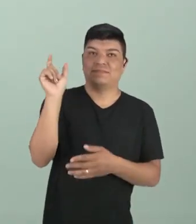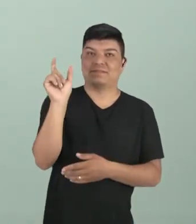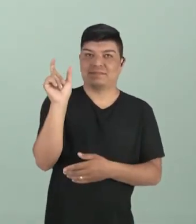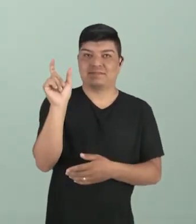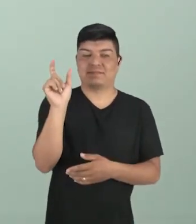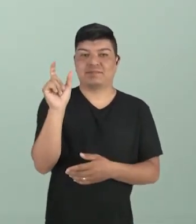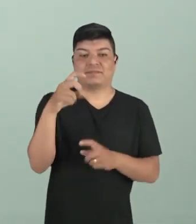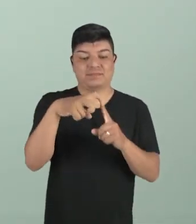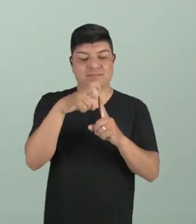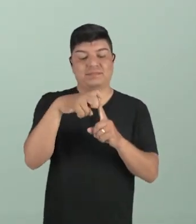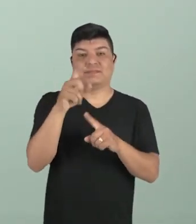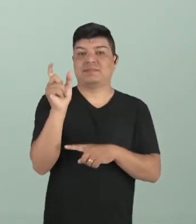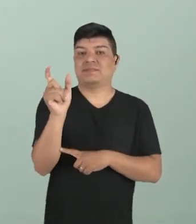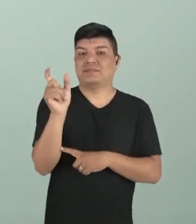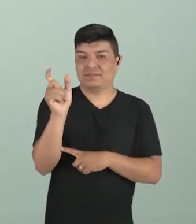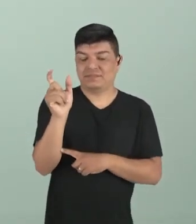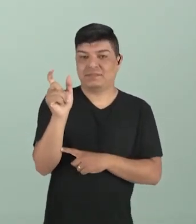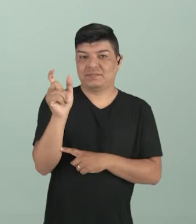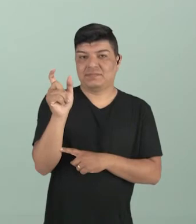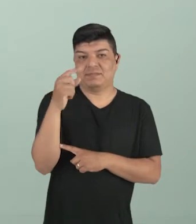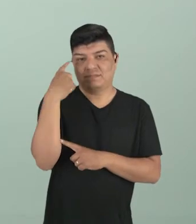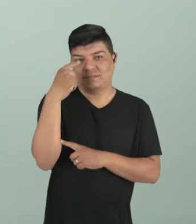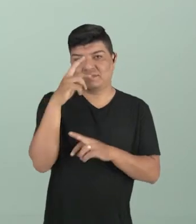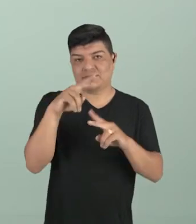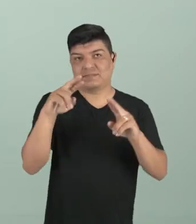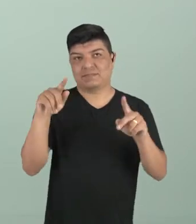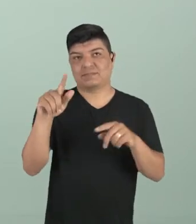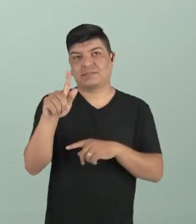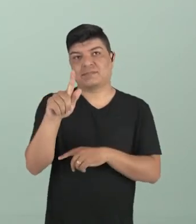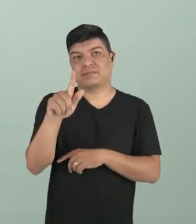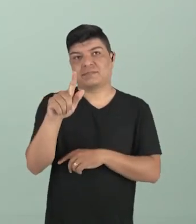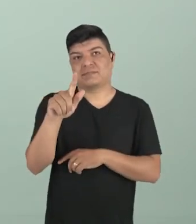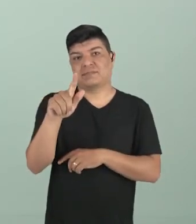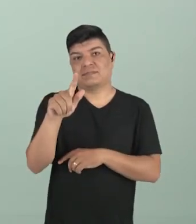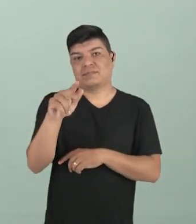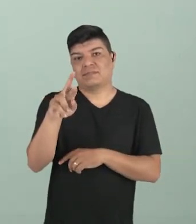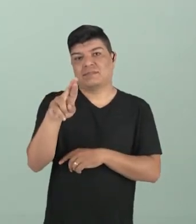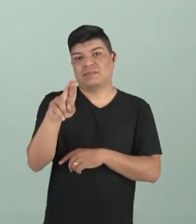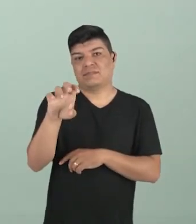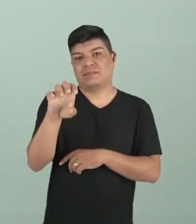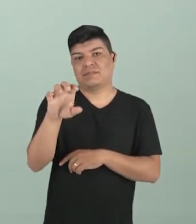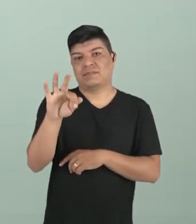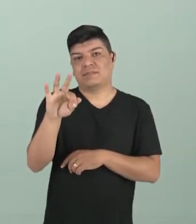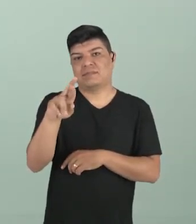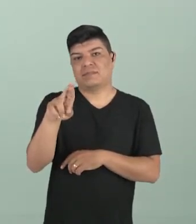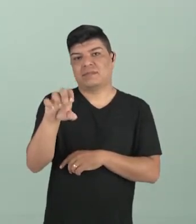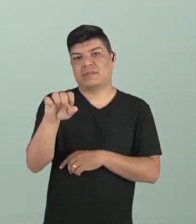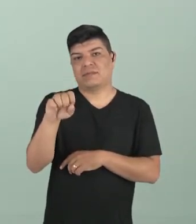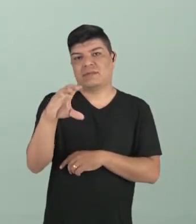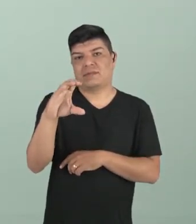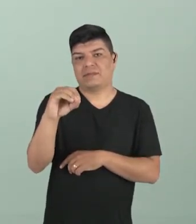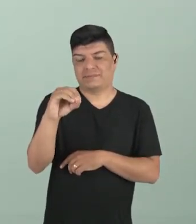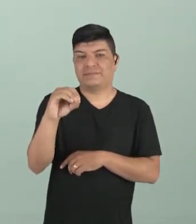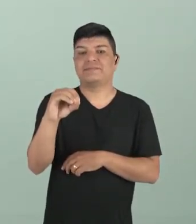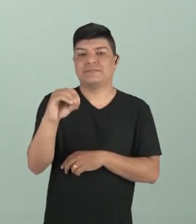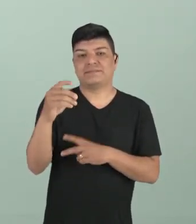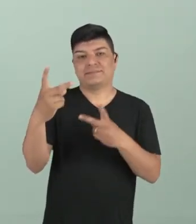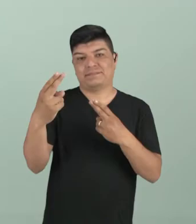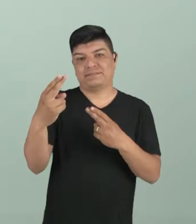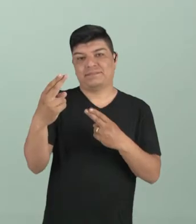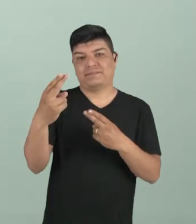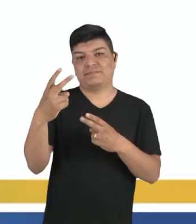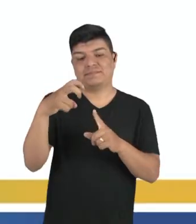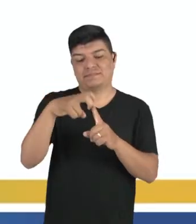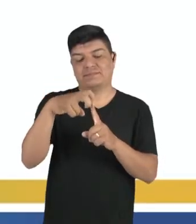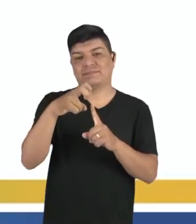a palavra refrigerante, além de gaseosa, também pode ser chamada de refresco, tá? Refresco também é gaseosa, refrigerante, tá,